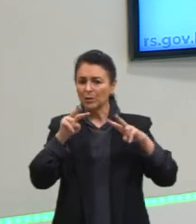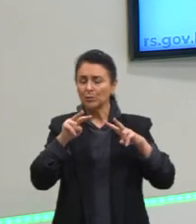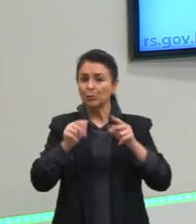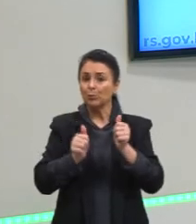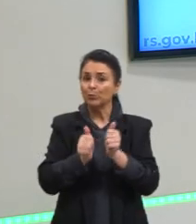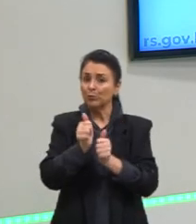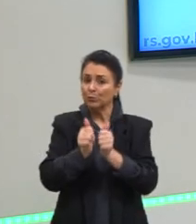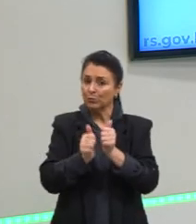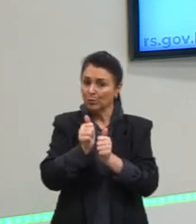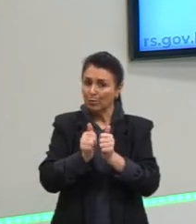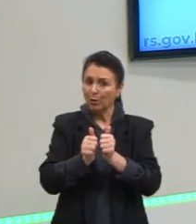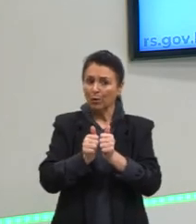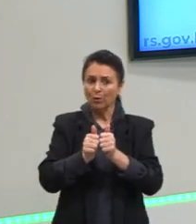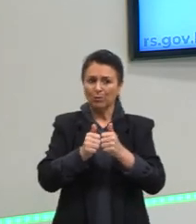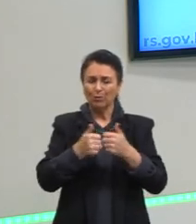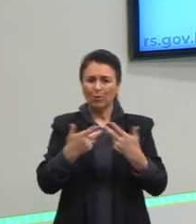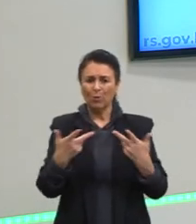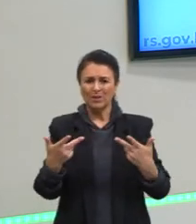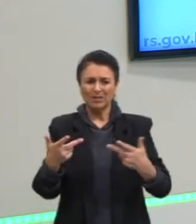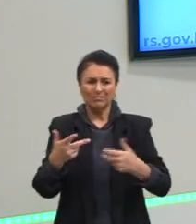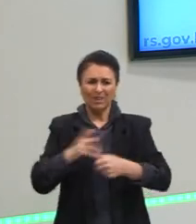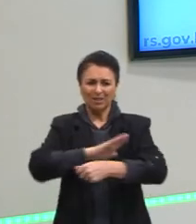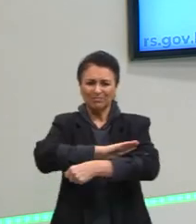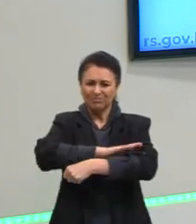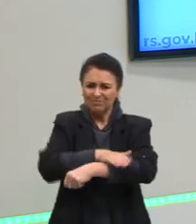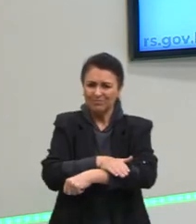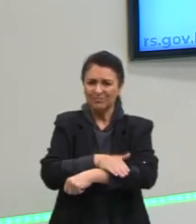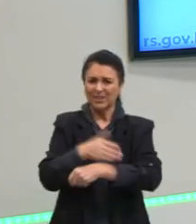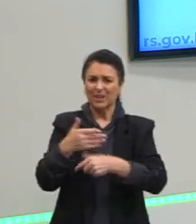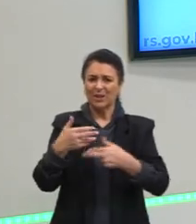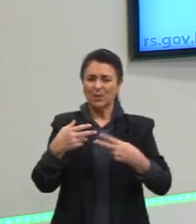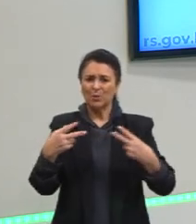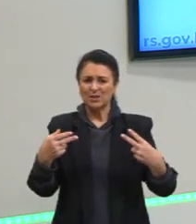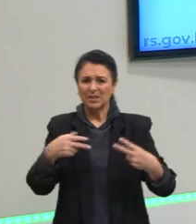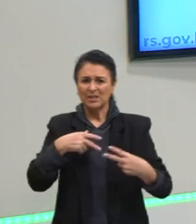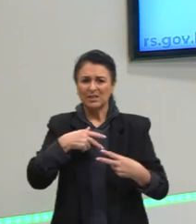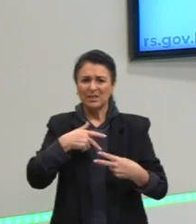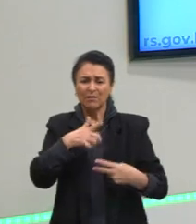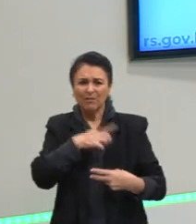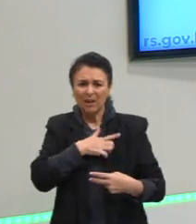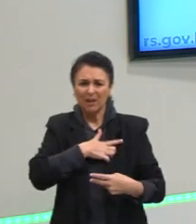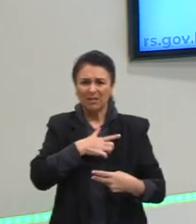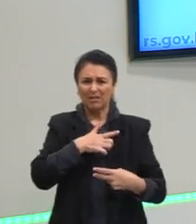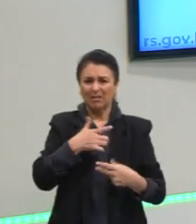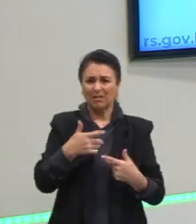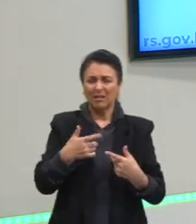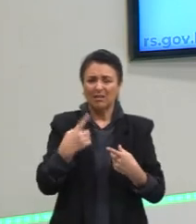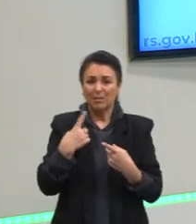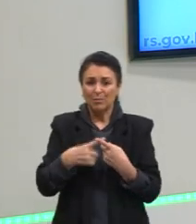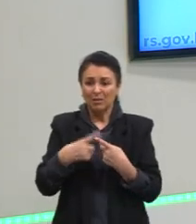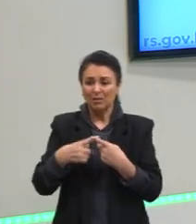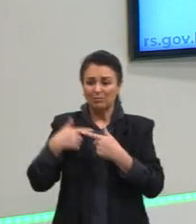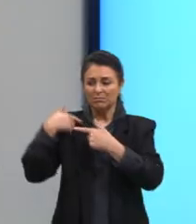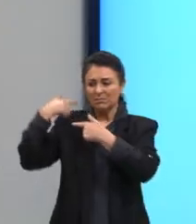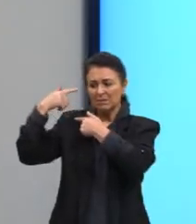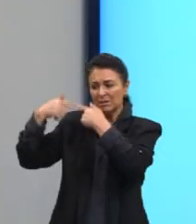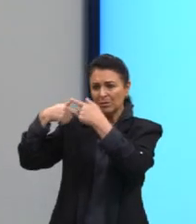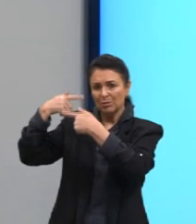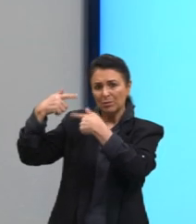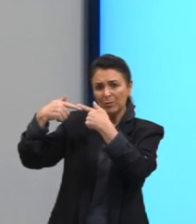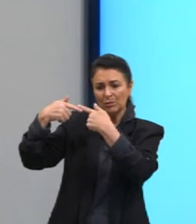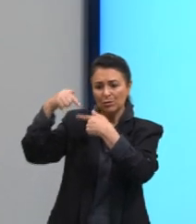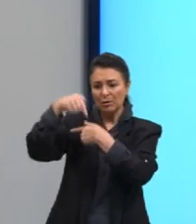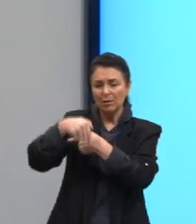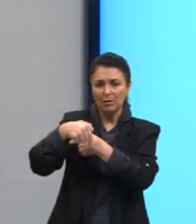futebol atitudes racistas as atitudes patriarcais por quê Porque tradicionalmente o